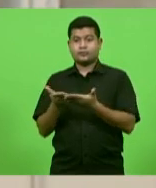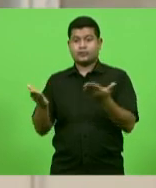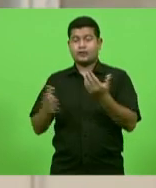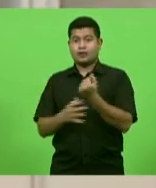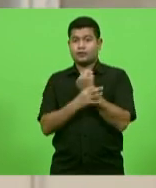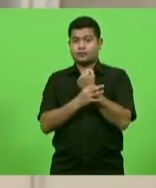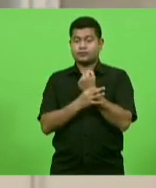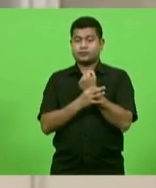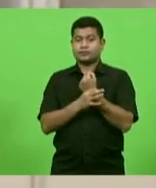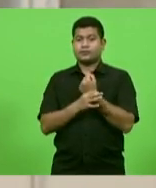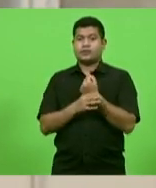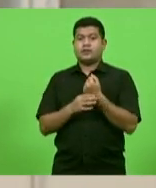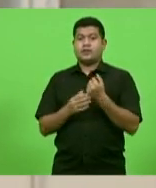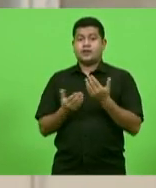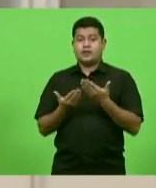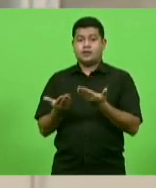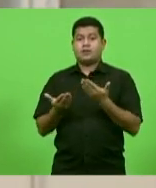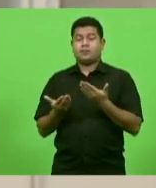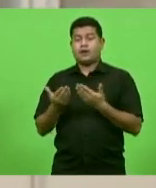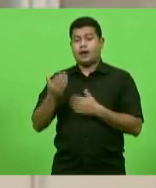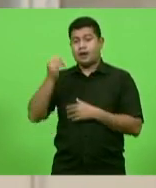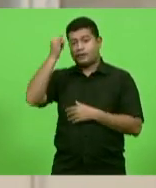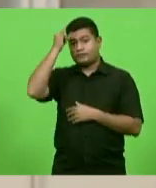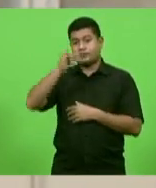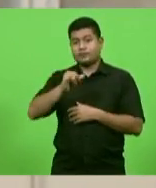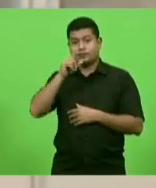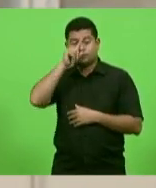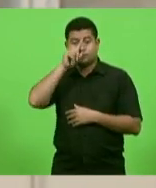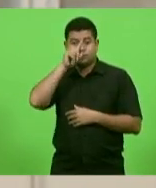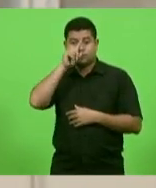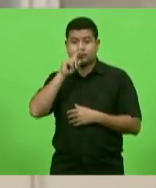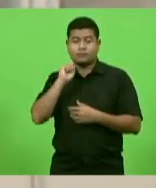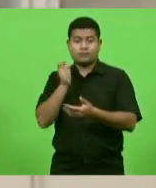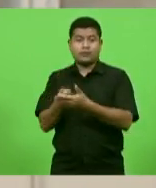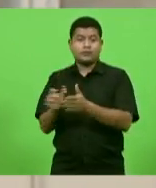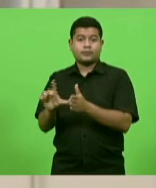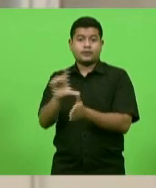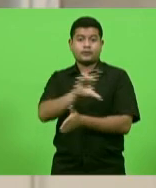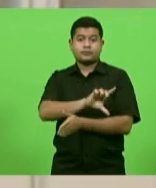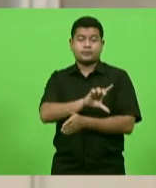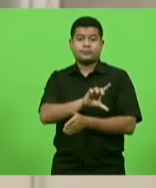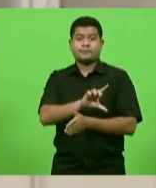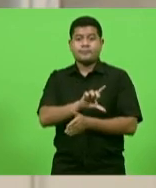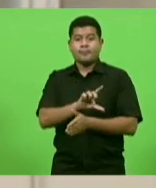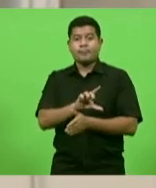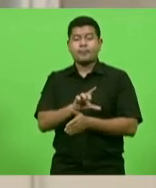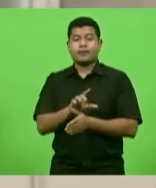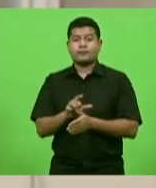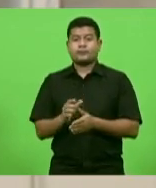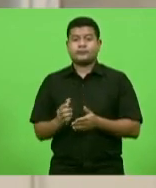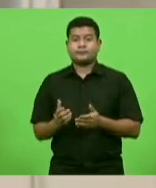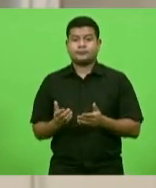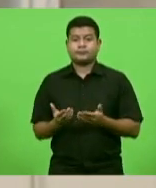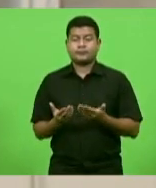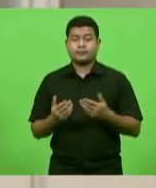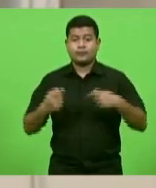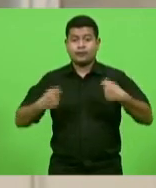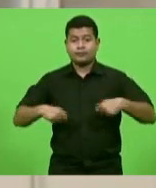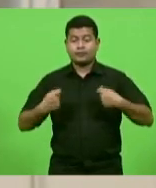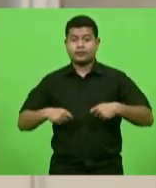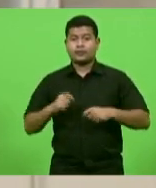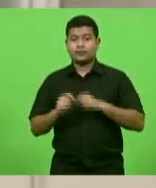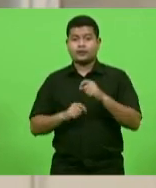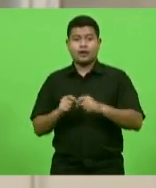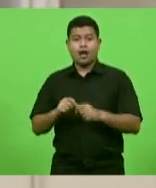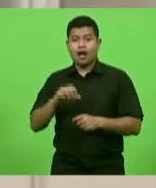específicas e suficientes para prevenir os riscos para o pagamento antecipado nos casos em que há necessidade